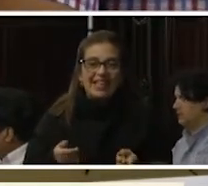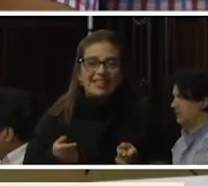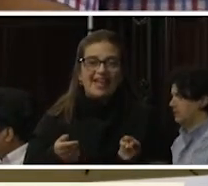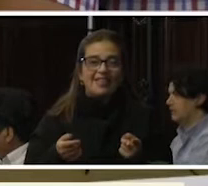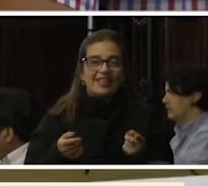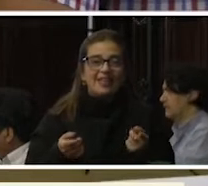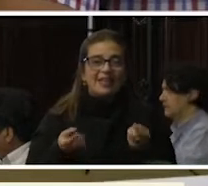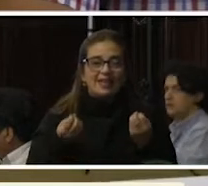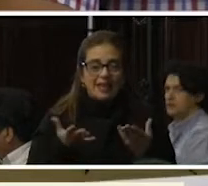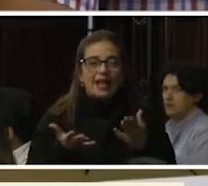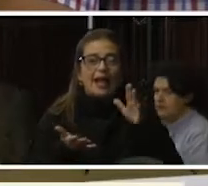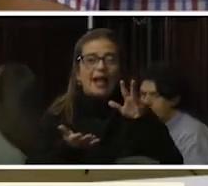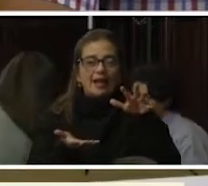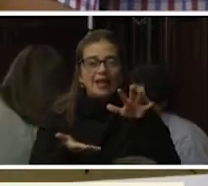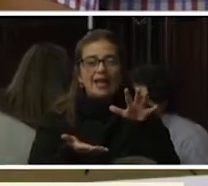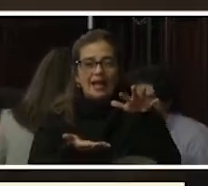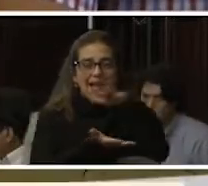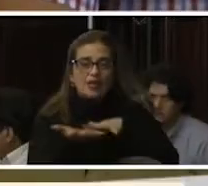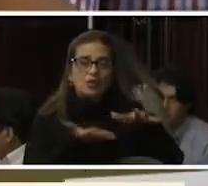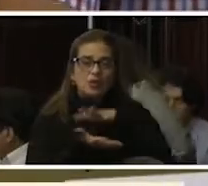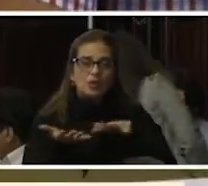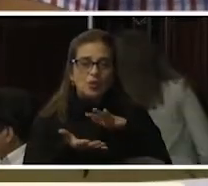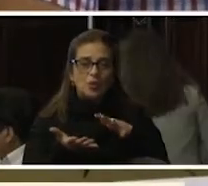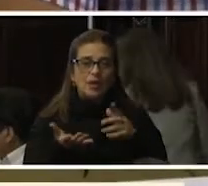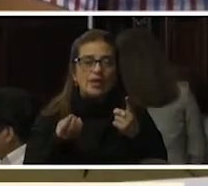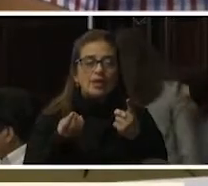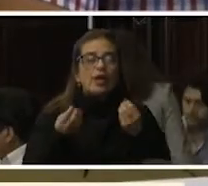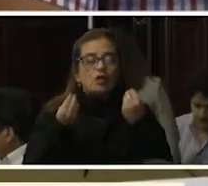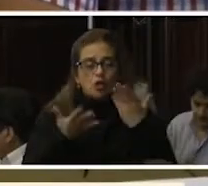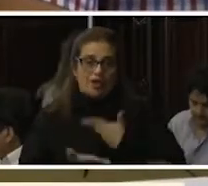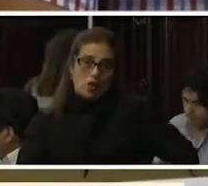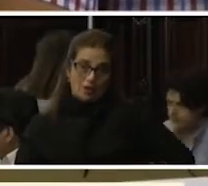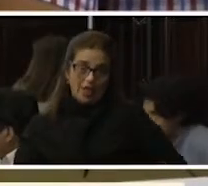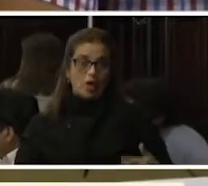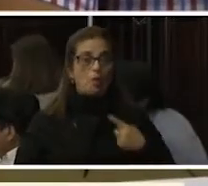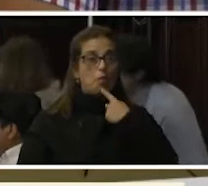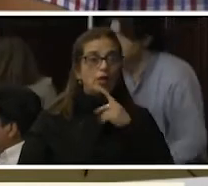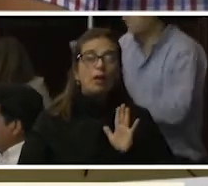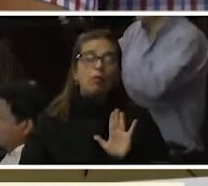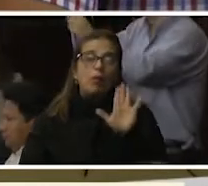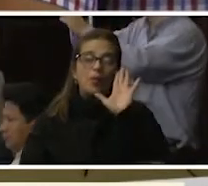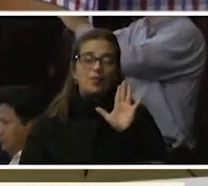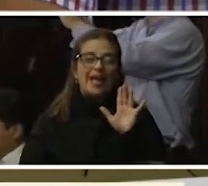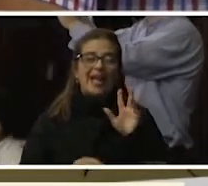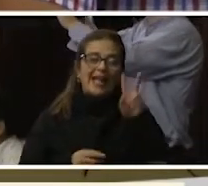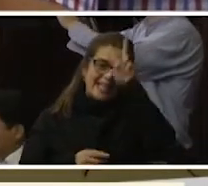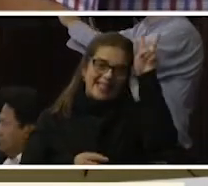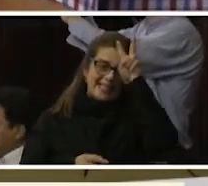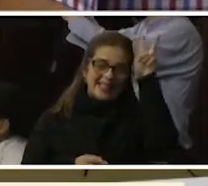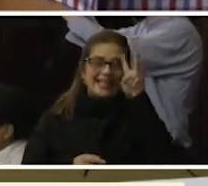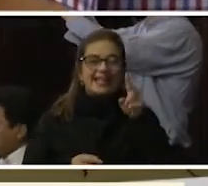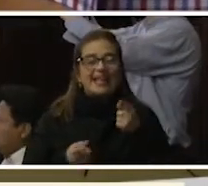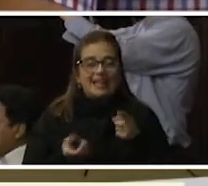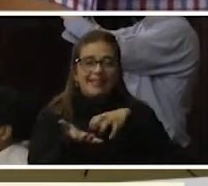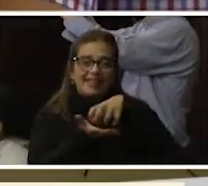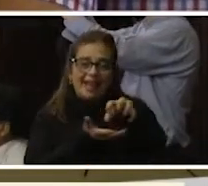larga medida, um dado estrutural, mas, sob o atual governo, a própria política indigenista tem sido conduzida pelos setores